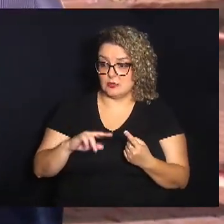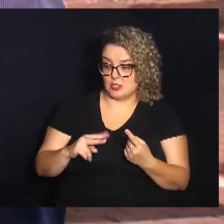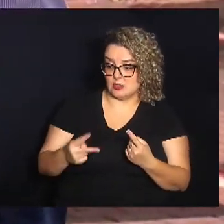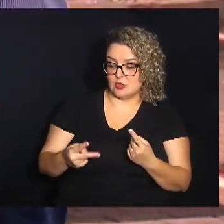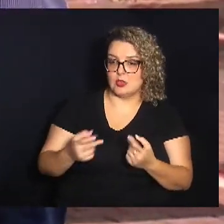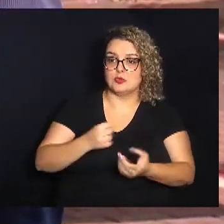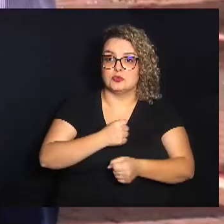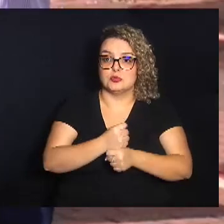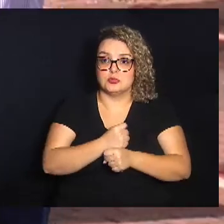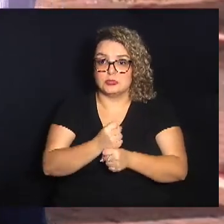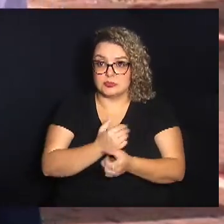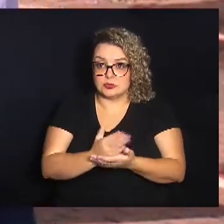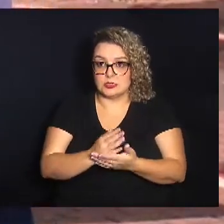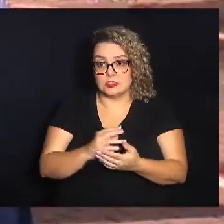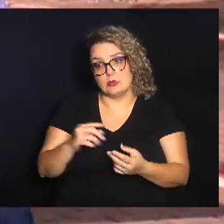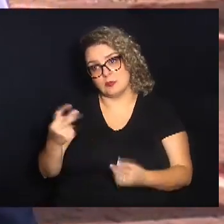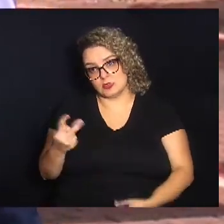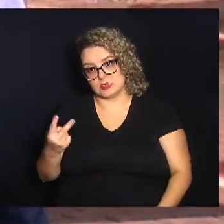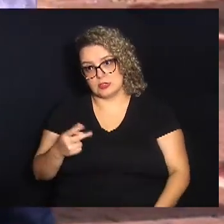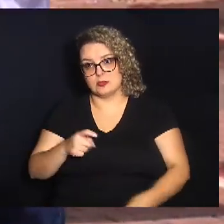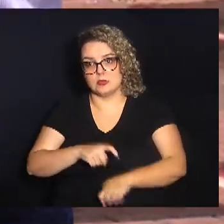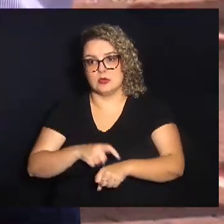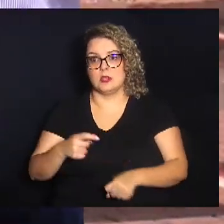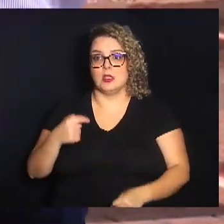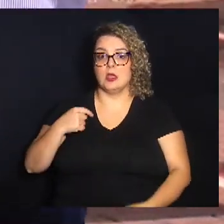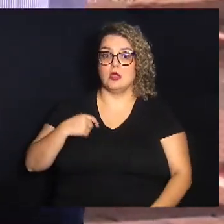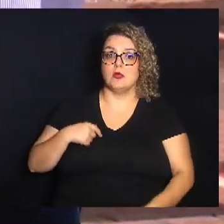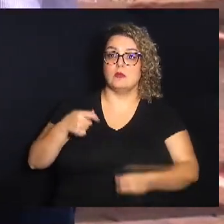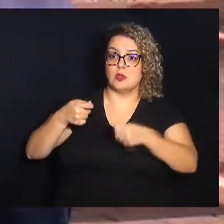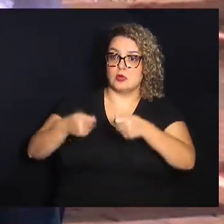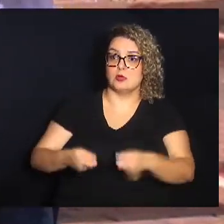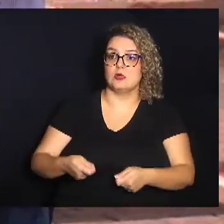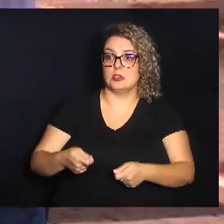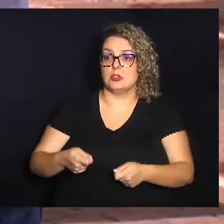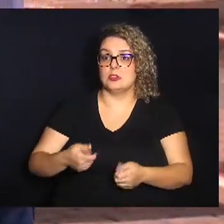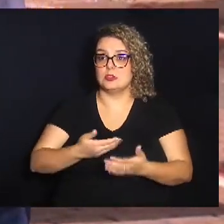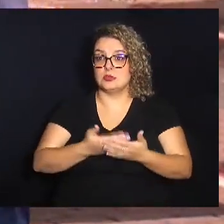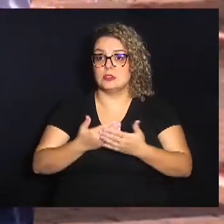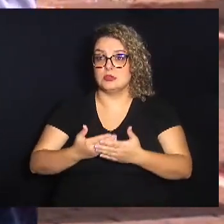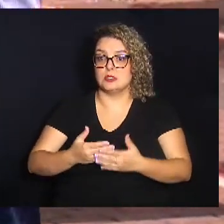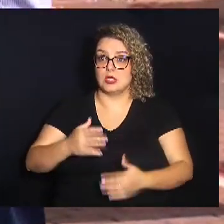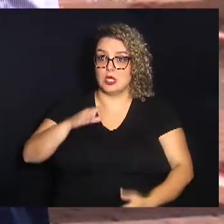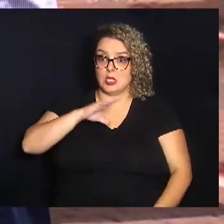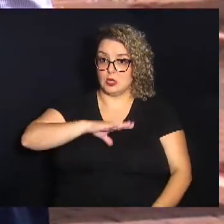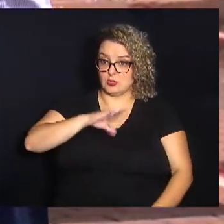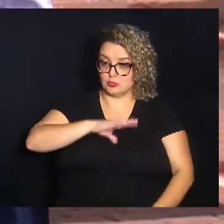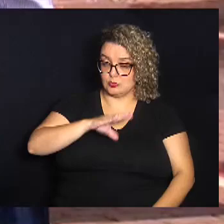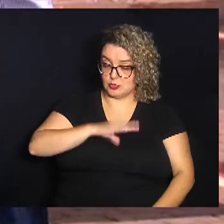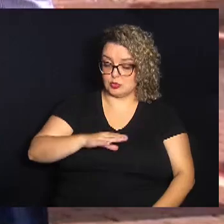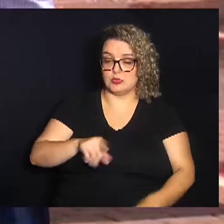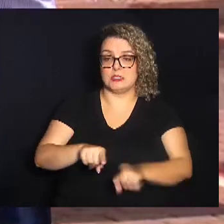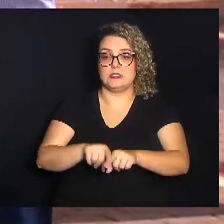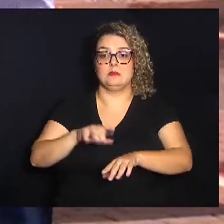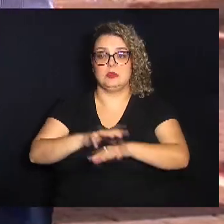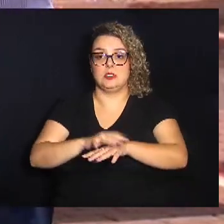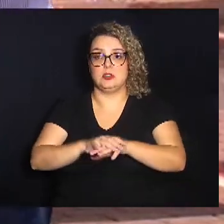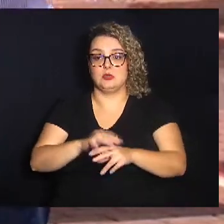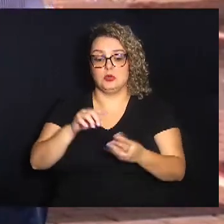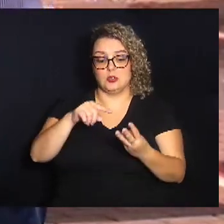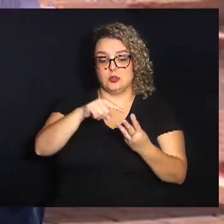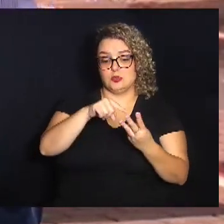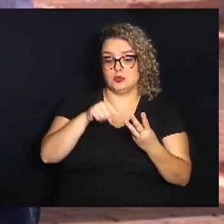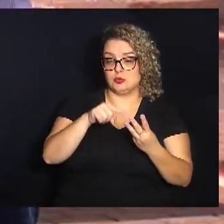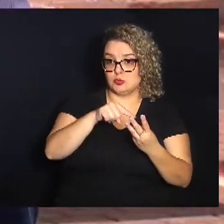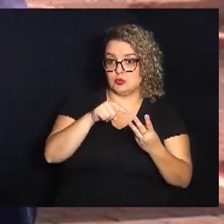anos iniciais. Então ele falou, não, eu vou para o Consolidando a Escolaridade, que é o reforço português e matemática. Os outros 2